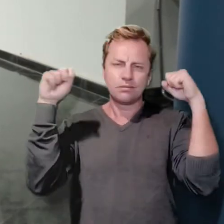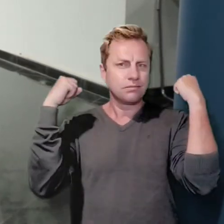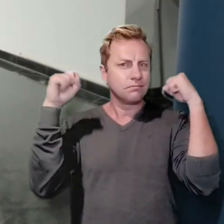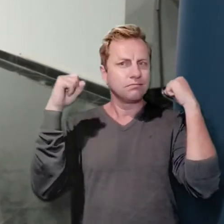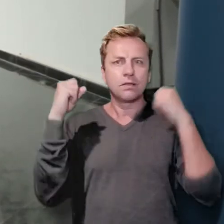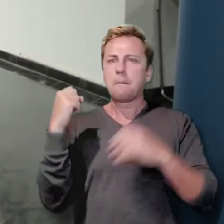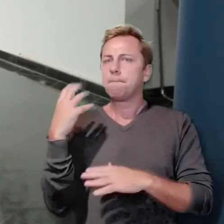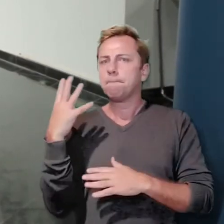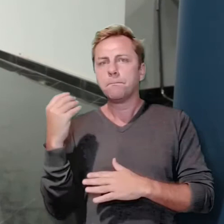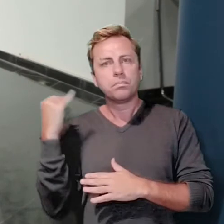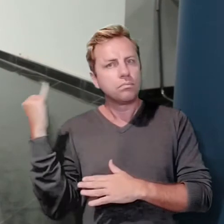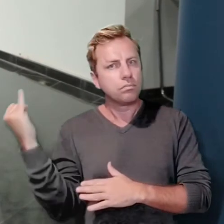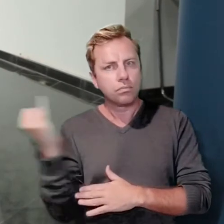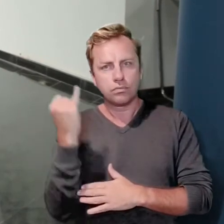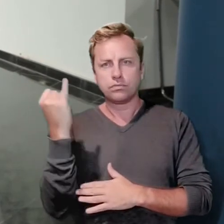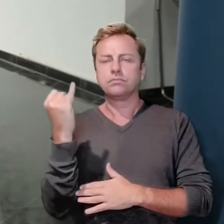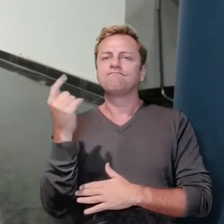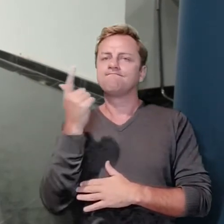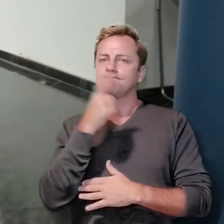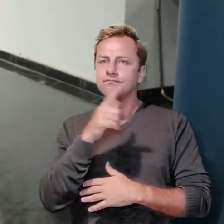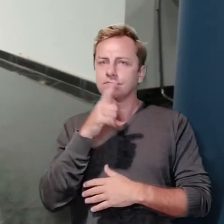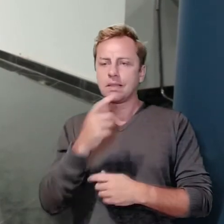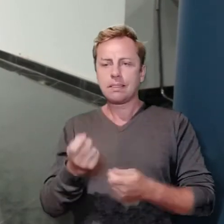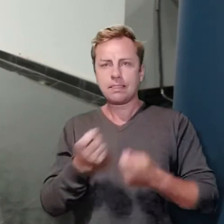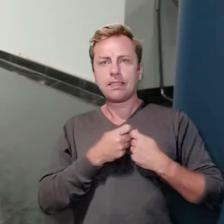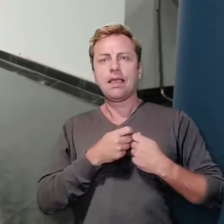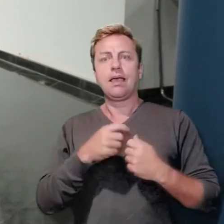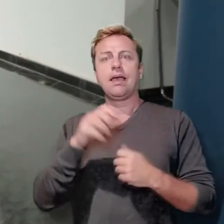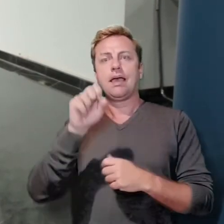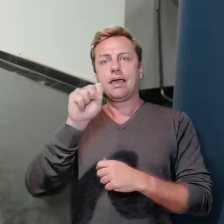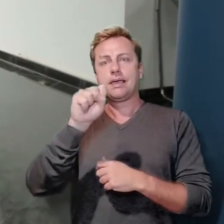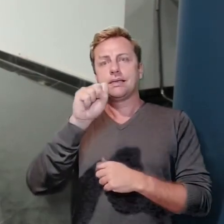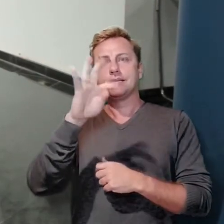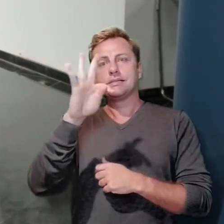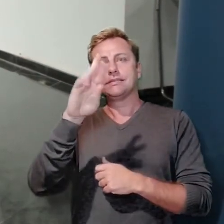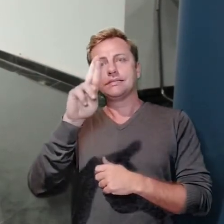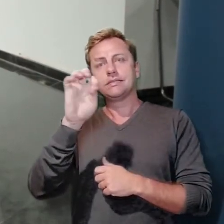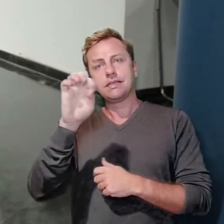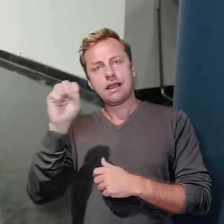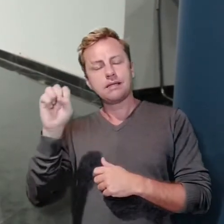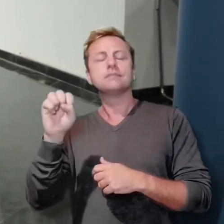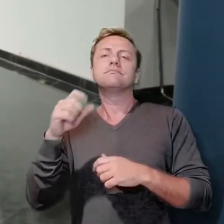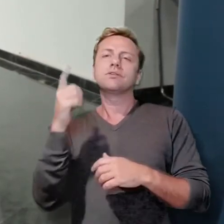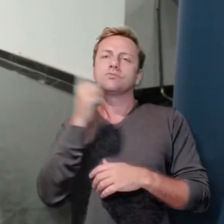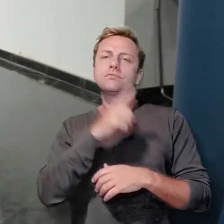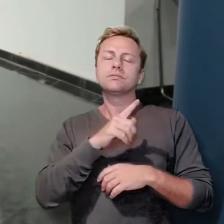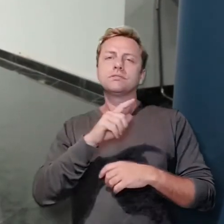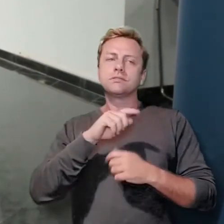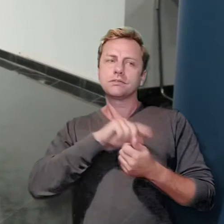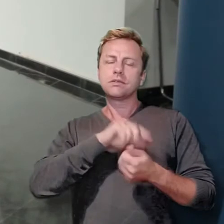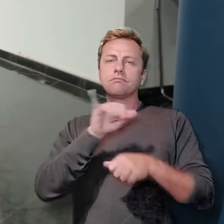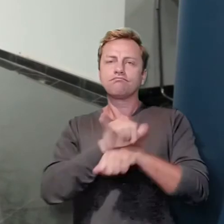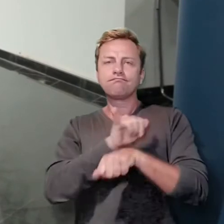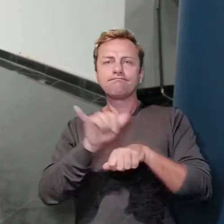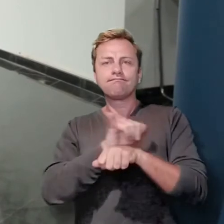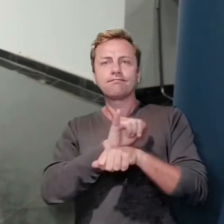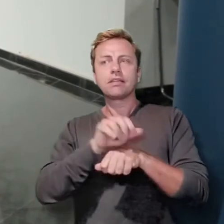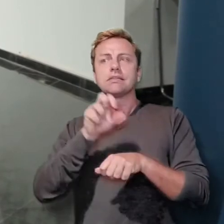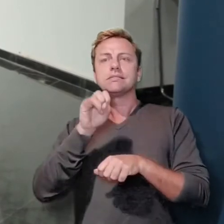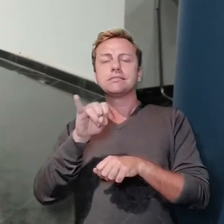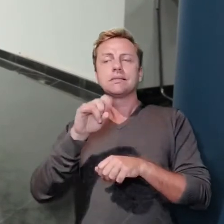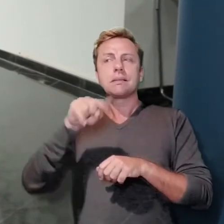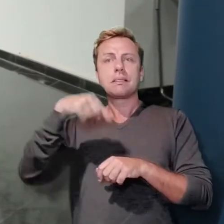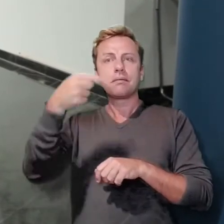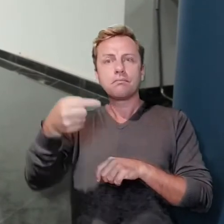atividade física é muito importante a gente gerar um pouco desse estresse sobre o nosso sistema cardiovascular para que ele possa se adaptar